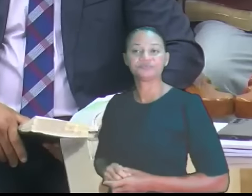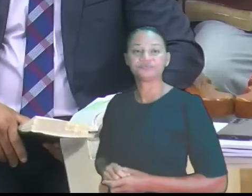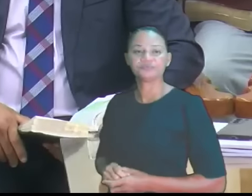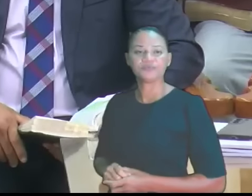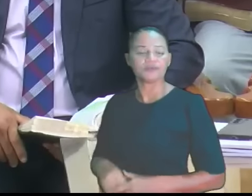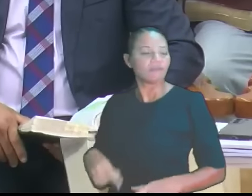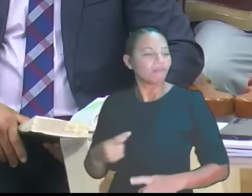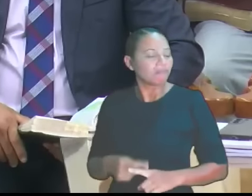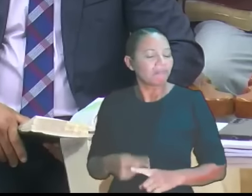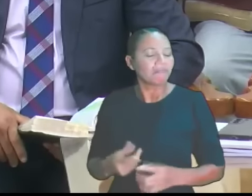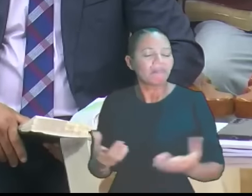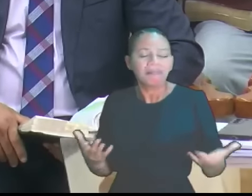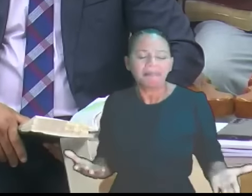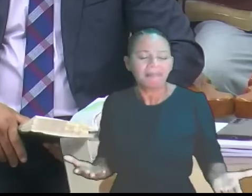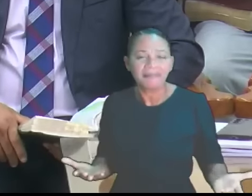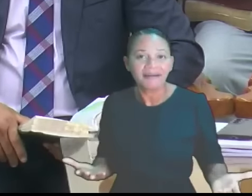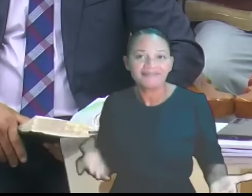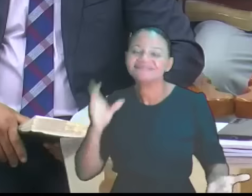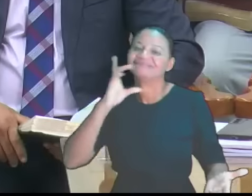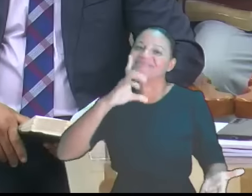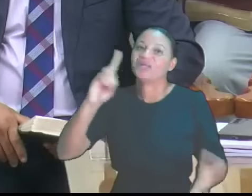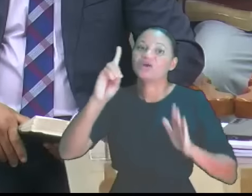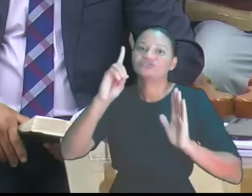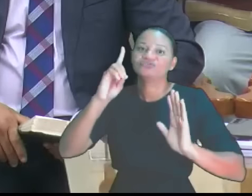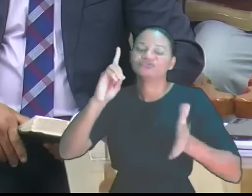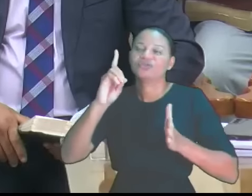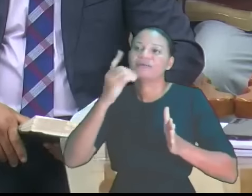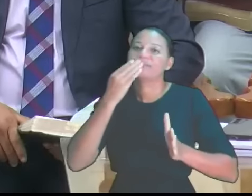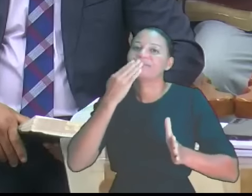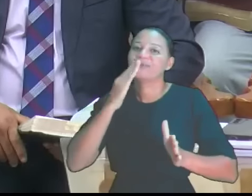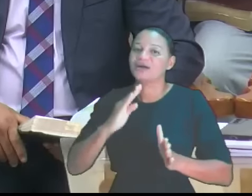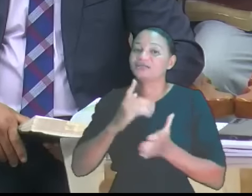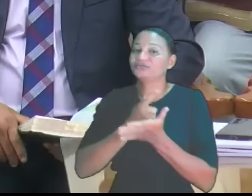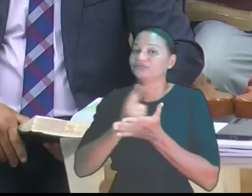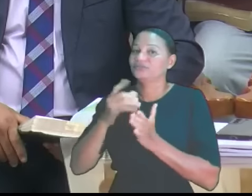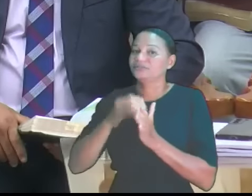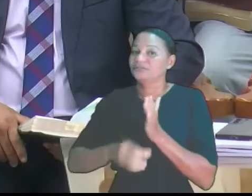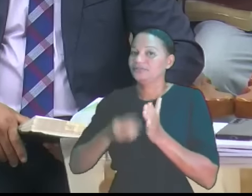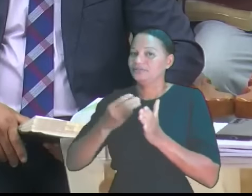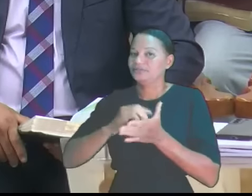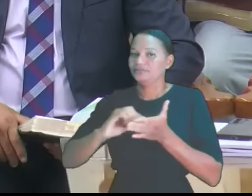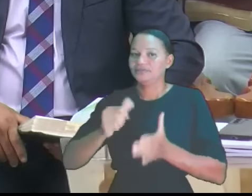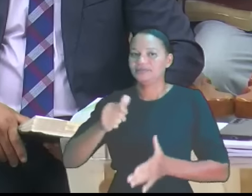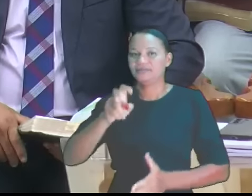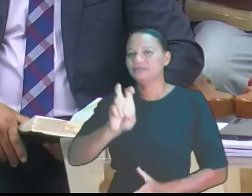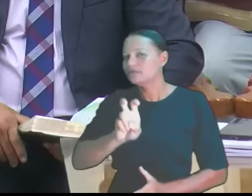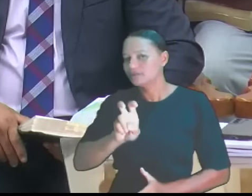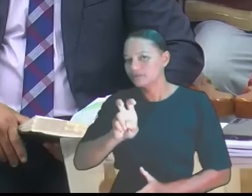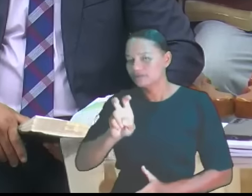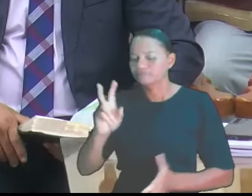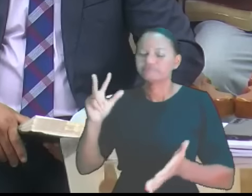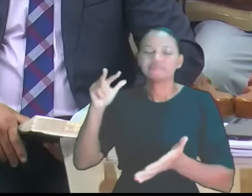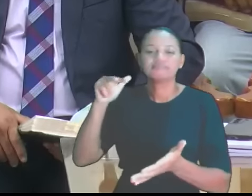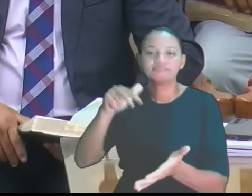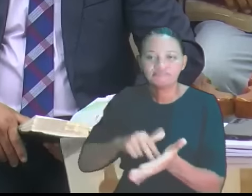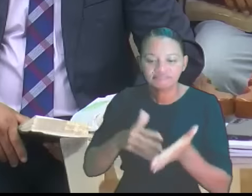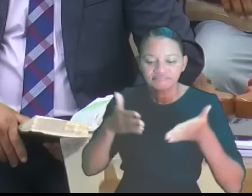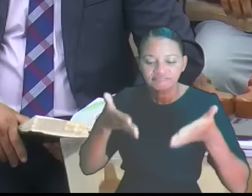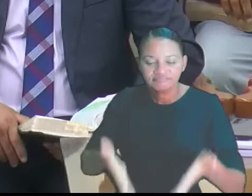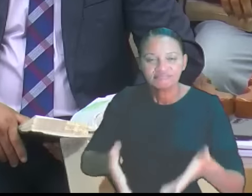Por quê? Porque Deus já havia prometido em Gênesis 3,15, que viria a